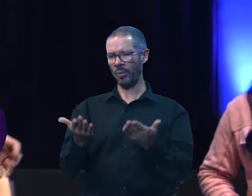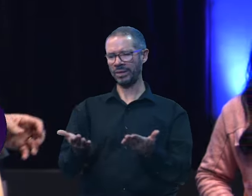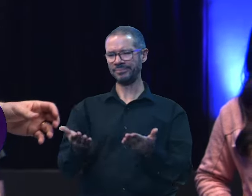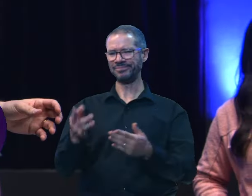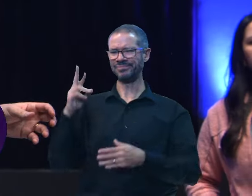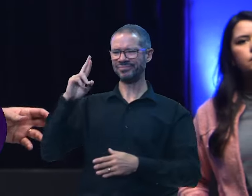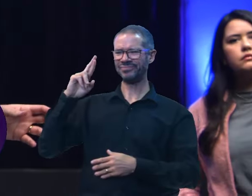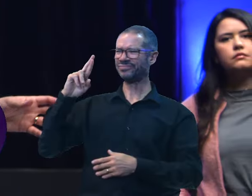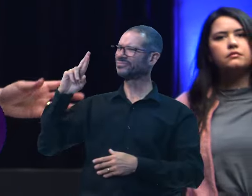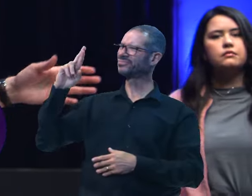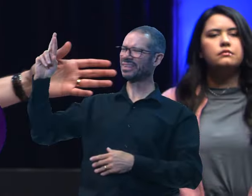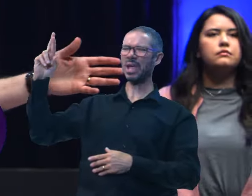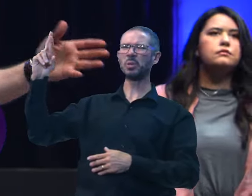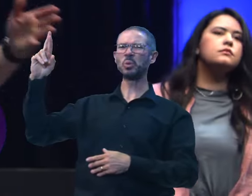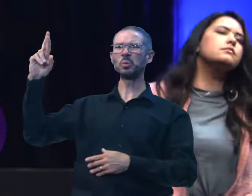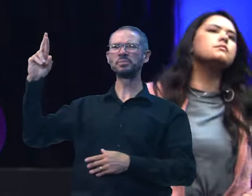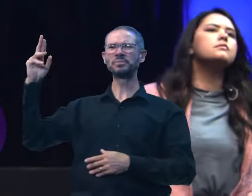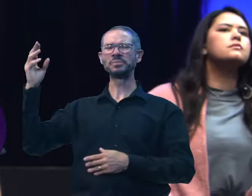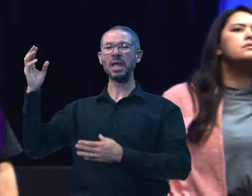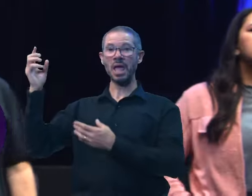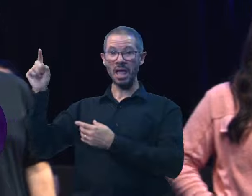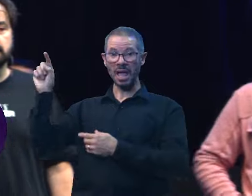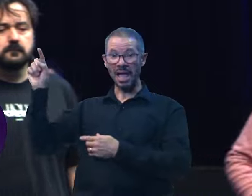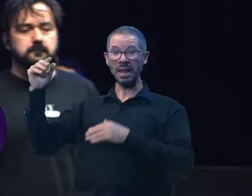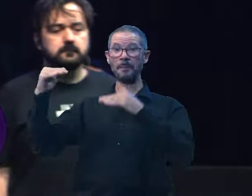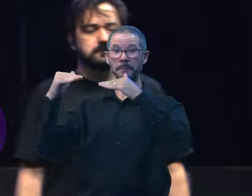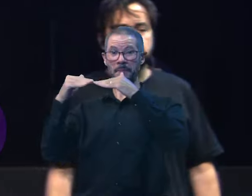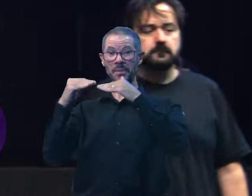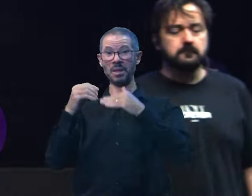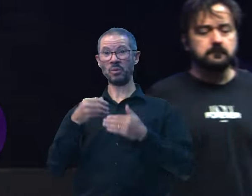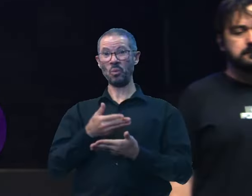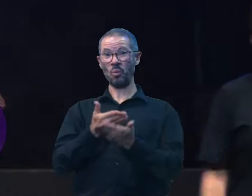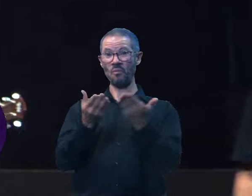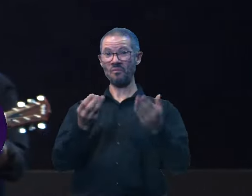O Senhor hoje quer que você vá bem.